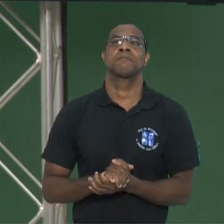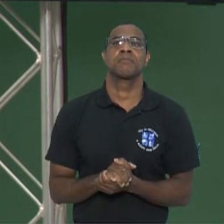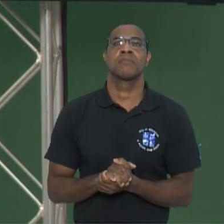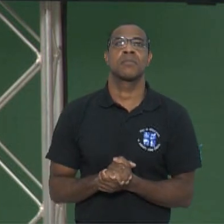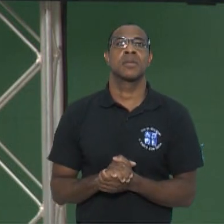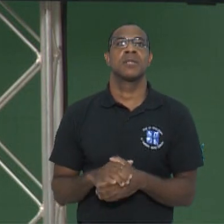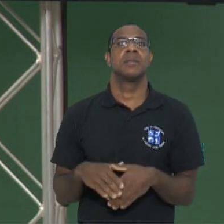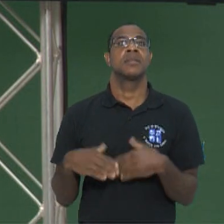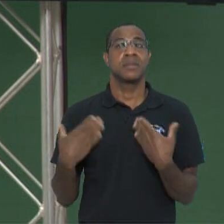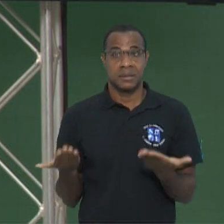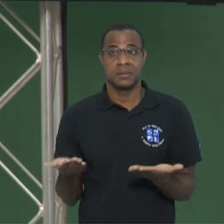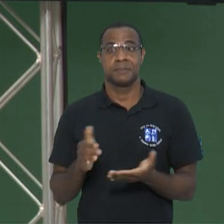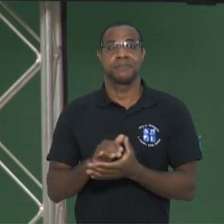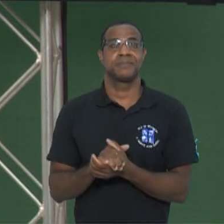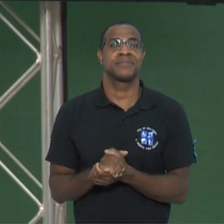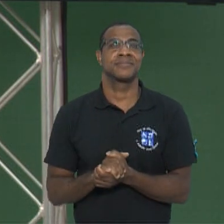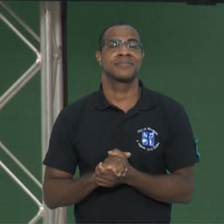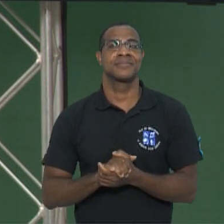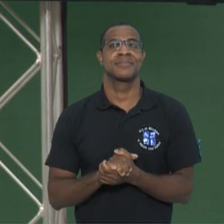E aí?